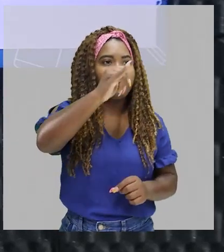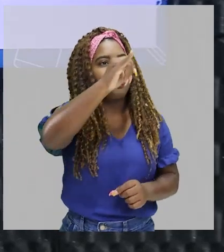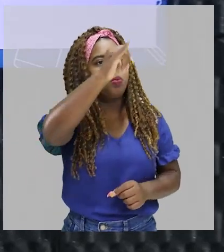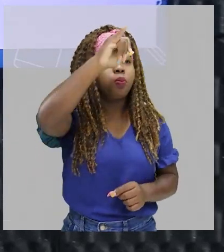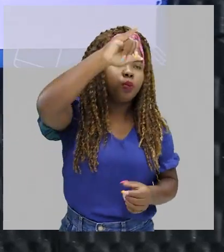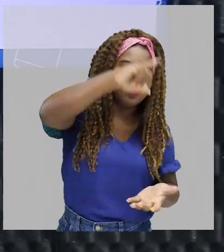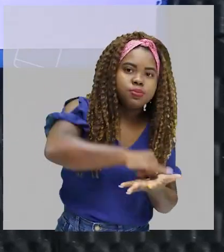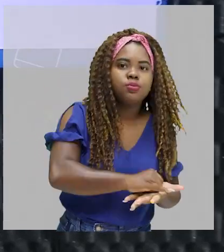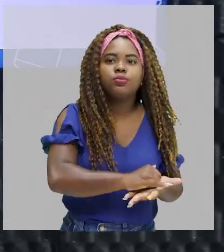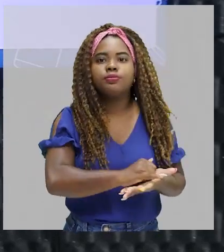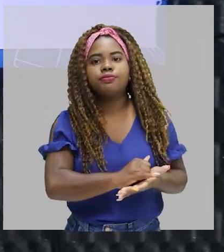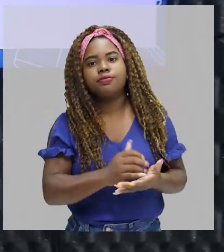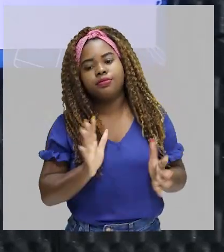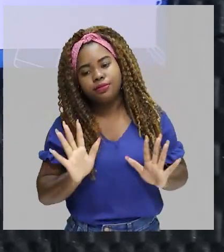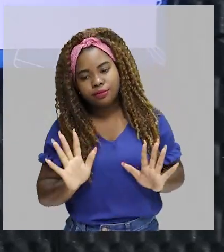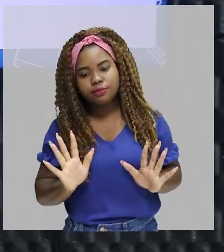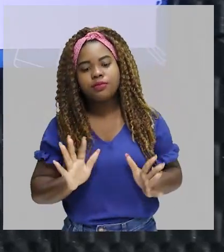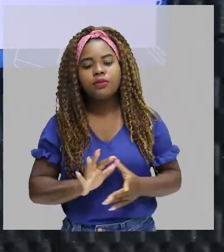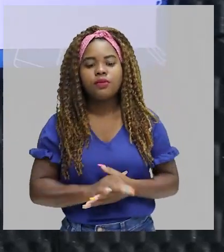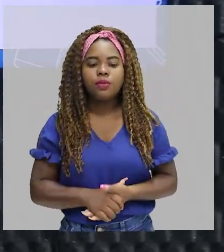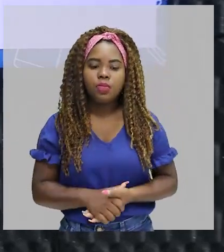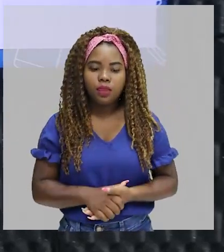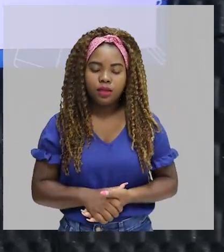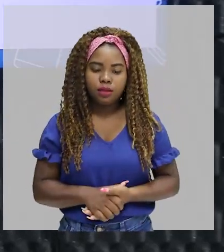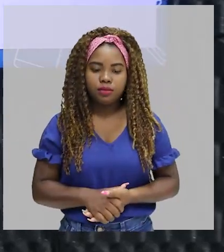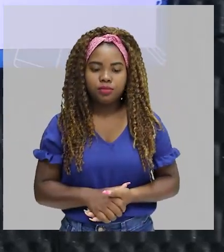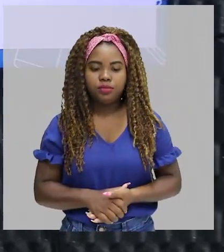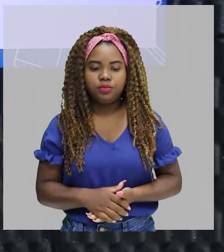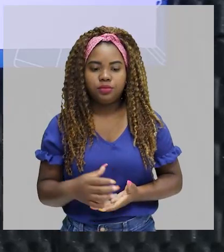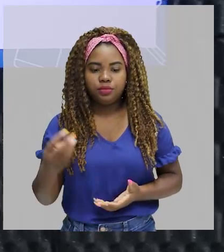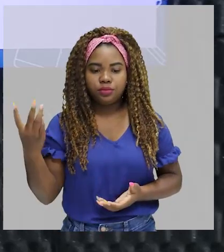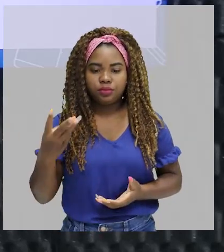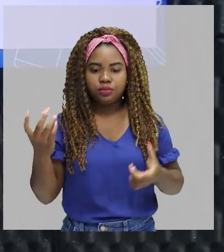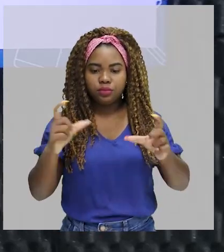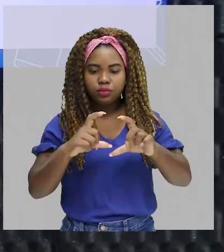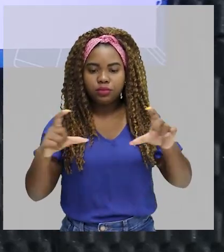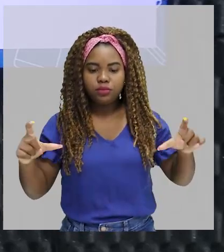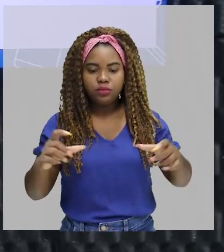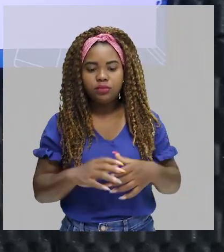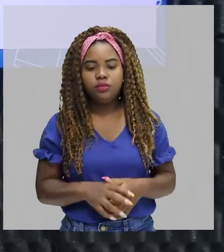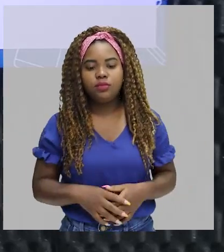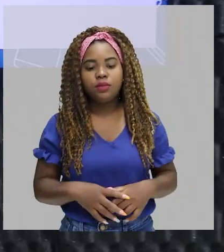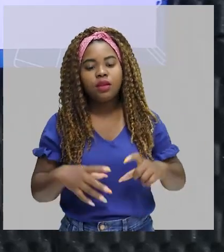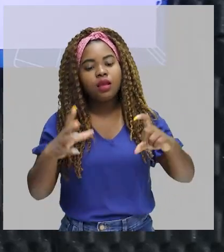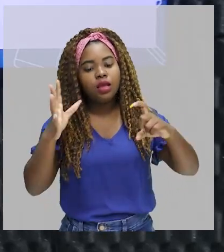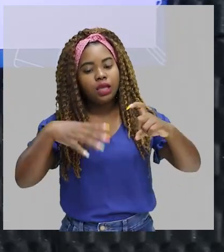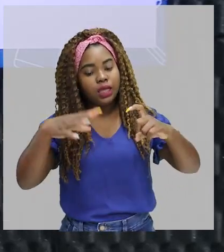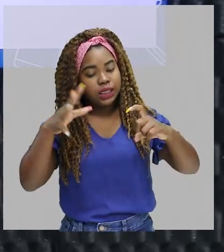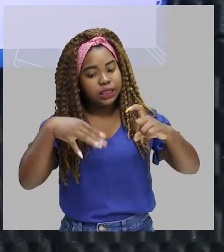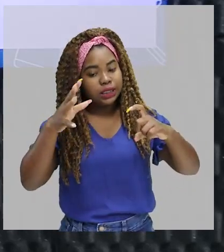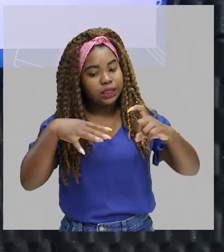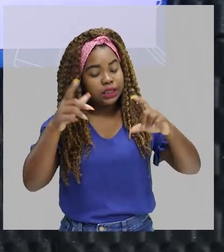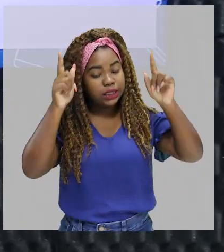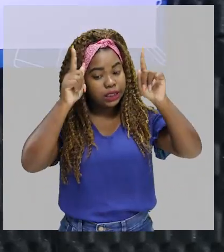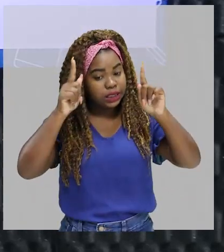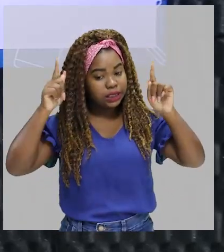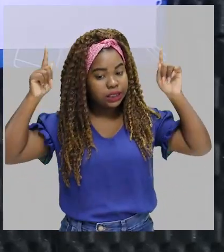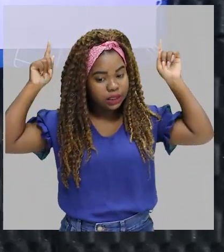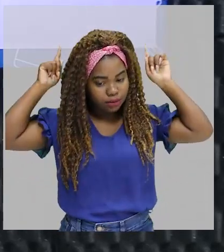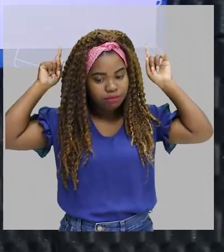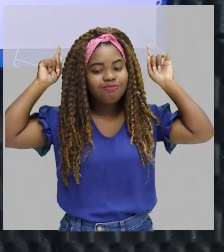Greek legends have been influential in literature for a long time. As lendas gregas